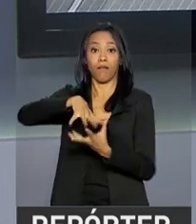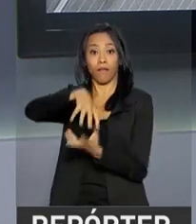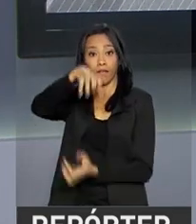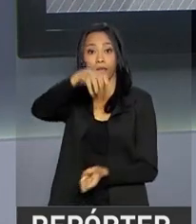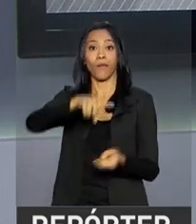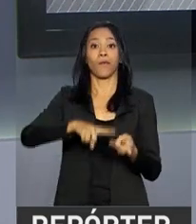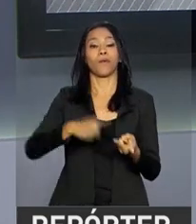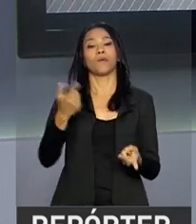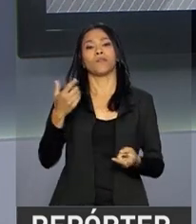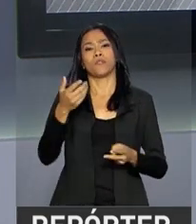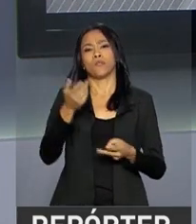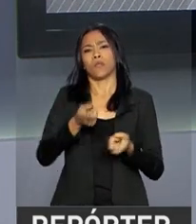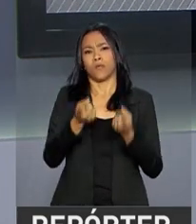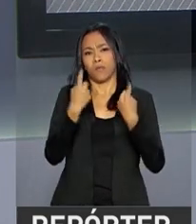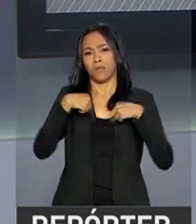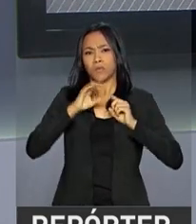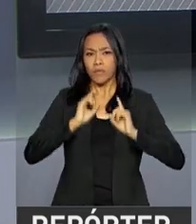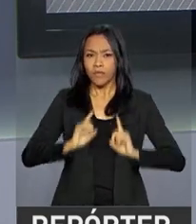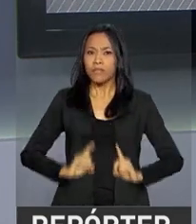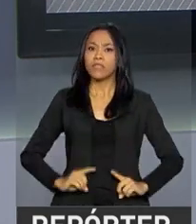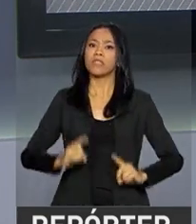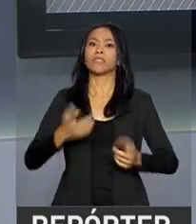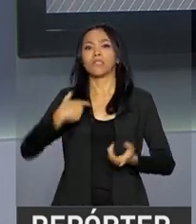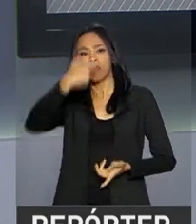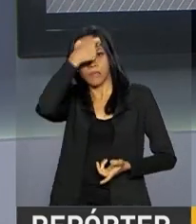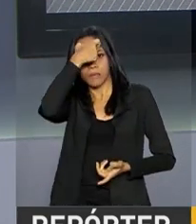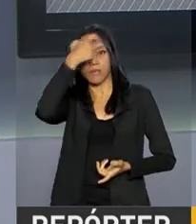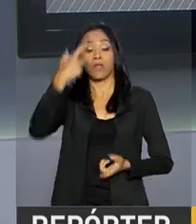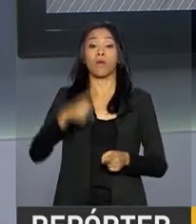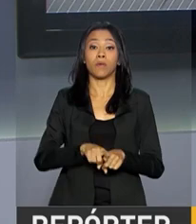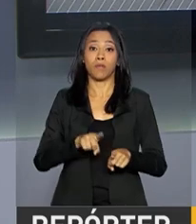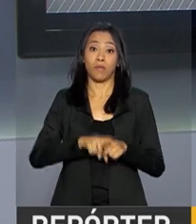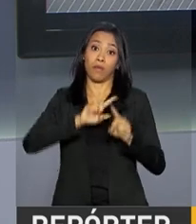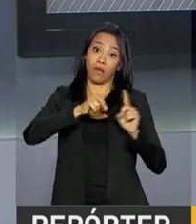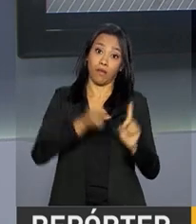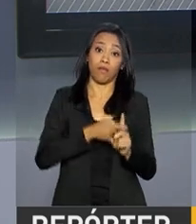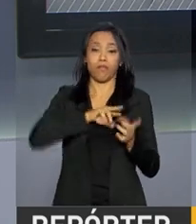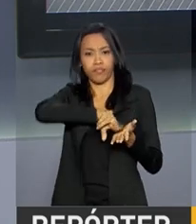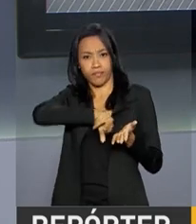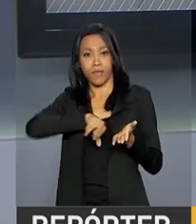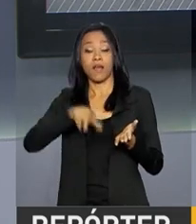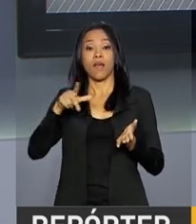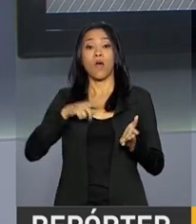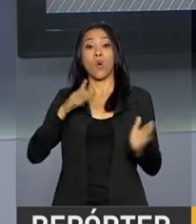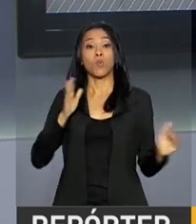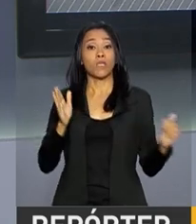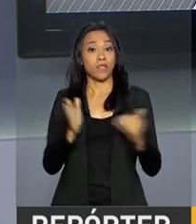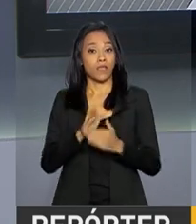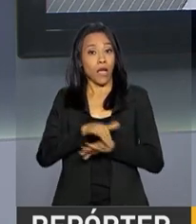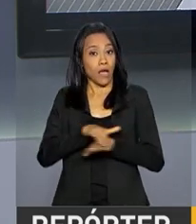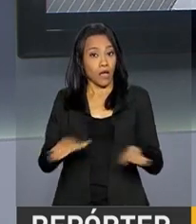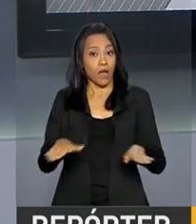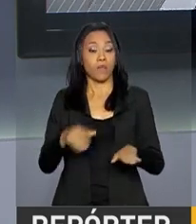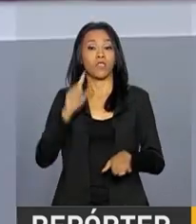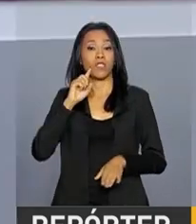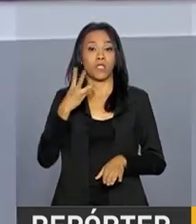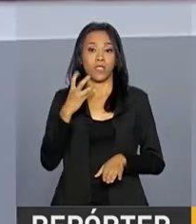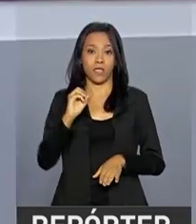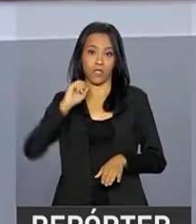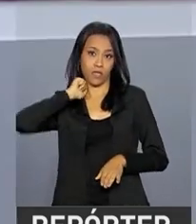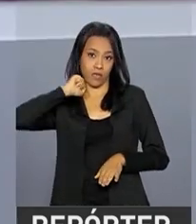e de pessoas com deficiência física ou mental o prazo para entrega da declaração termina no dia 30 de abril